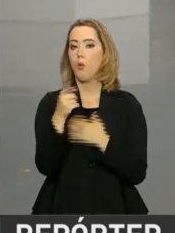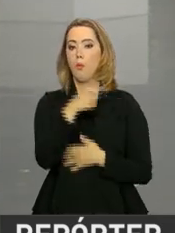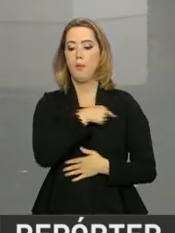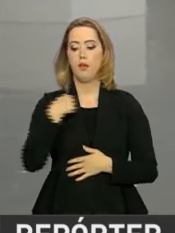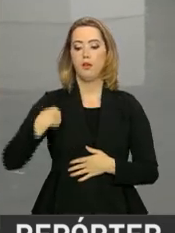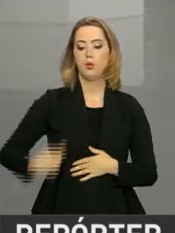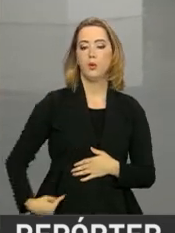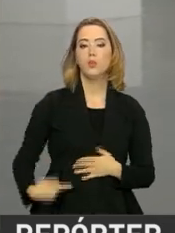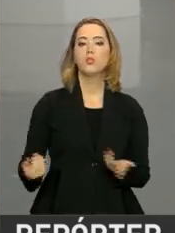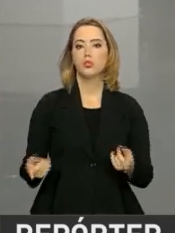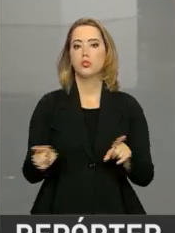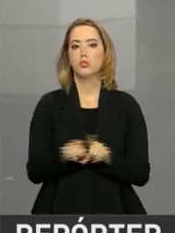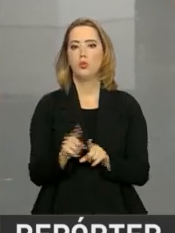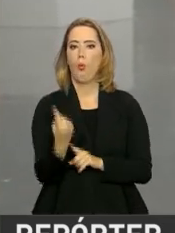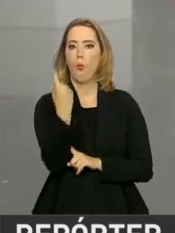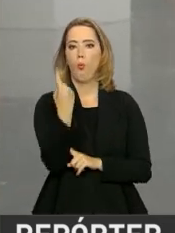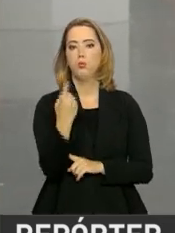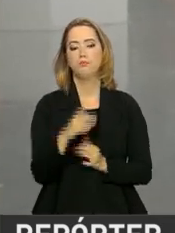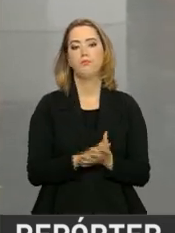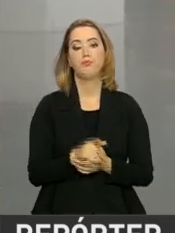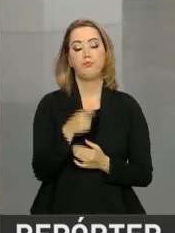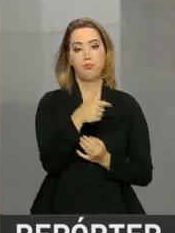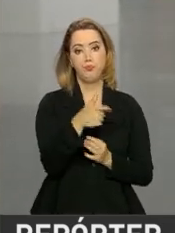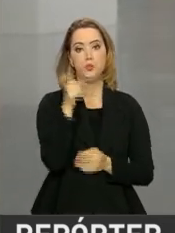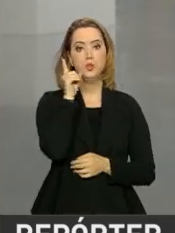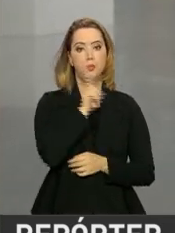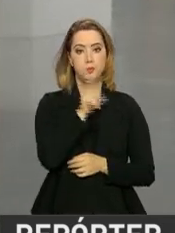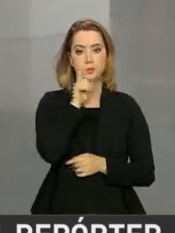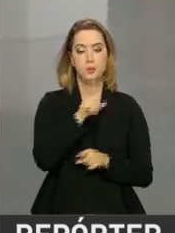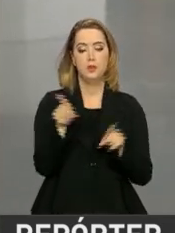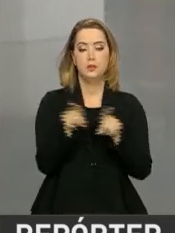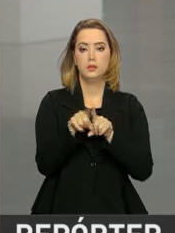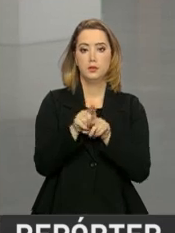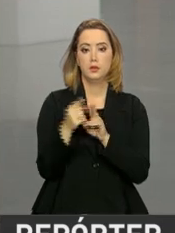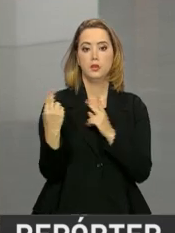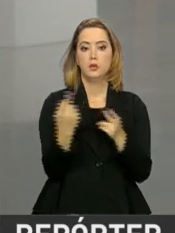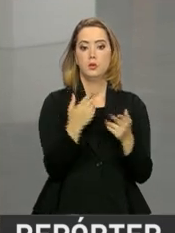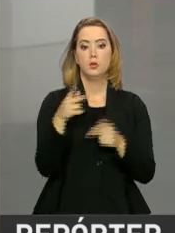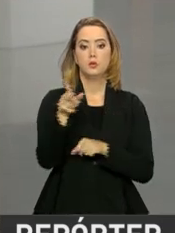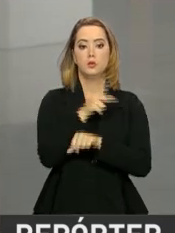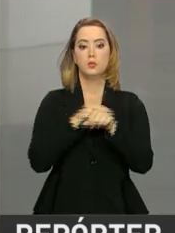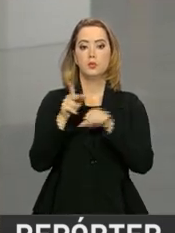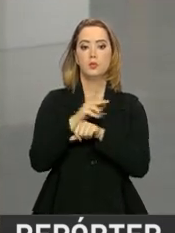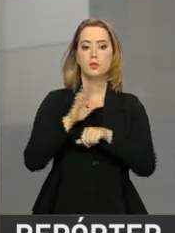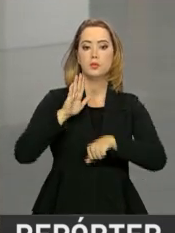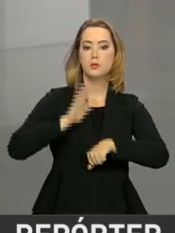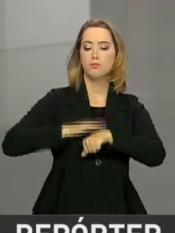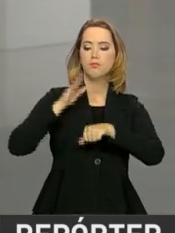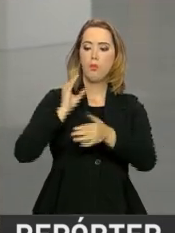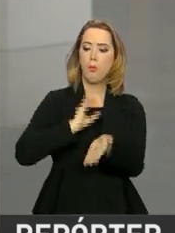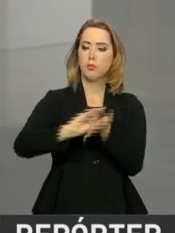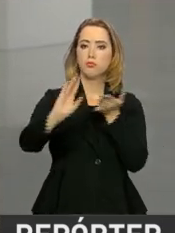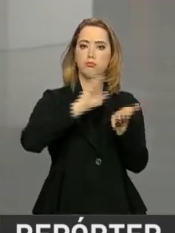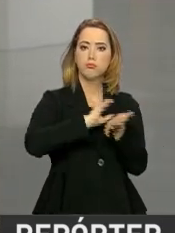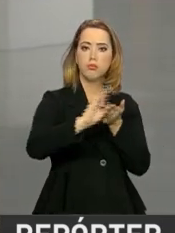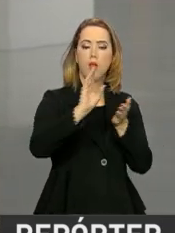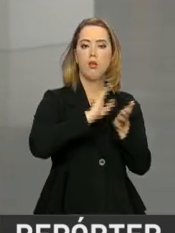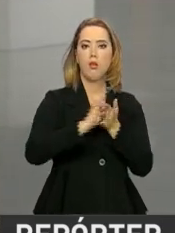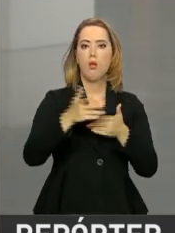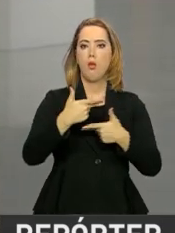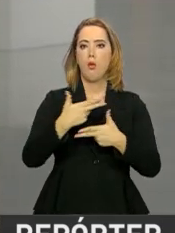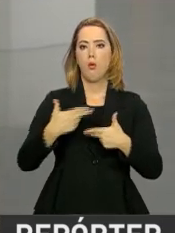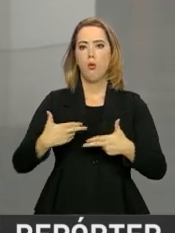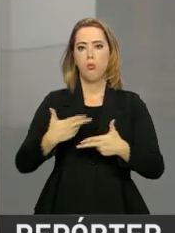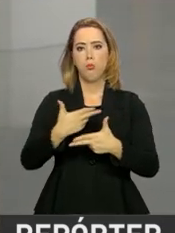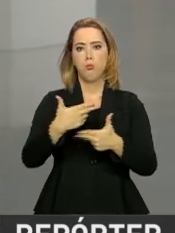este é convencional. Os Estados Unidos também estão entre os países que mais investem na indústria bélica a cada ano. Em 12